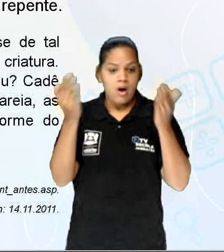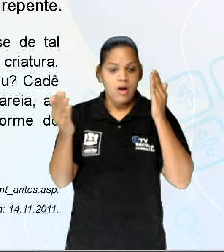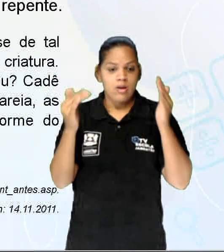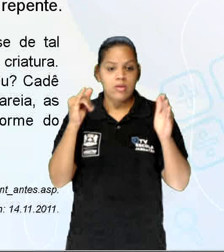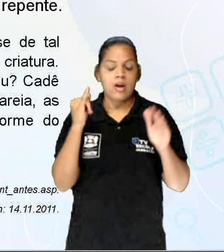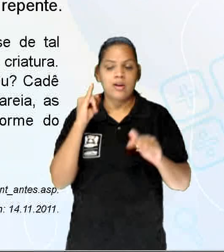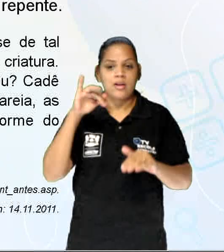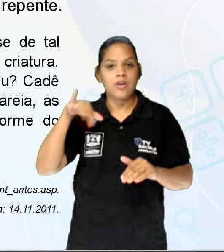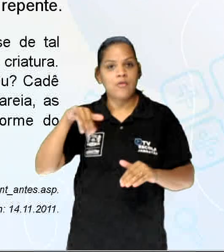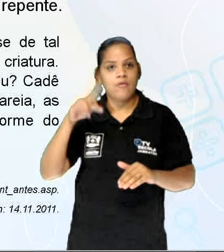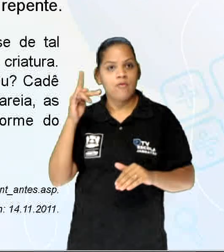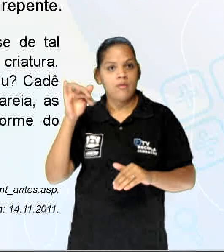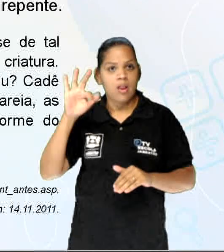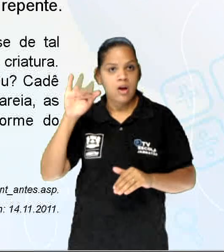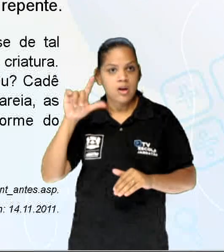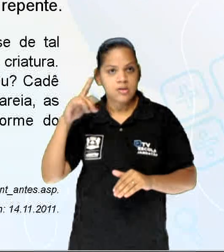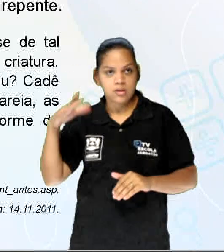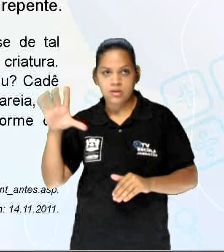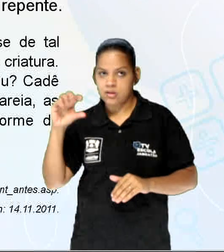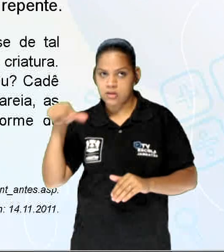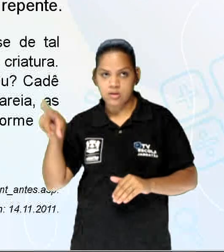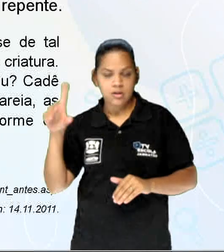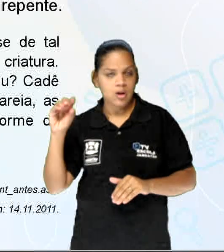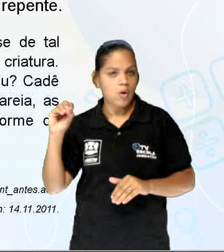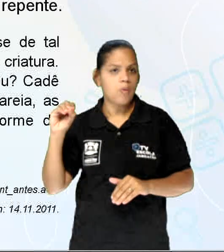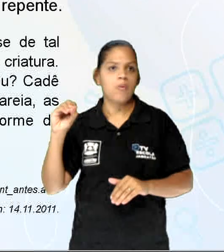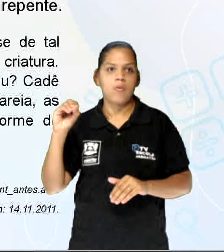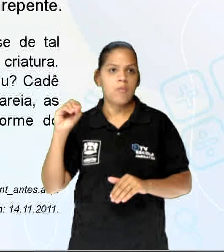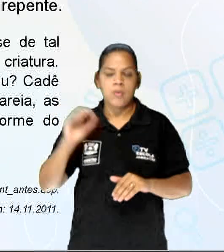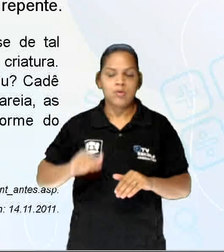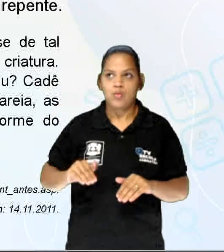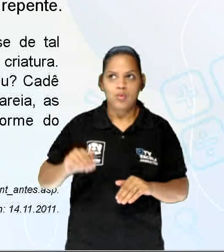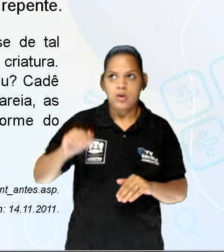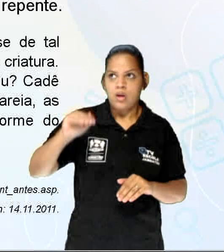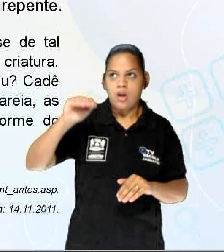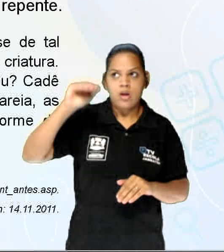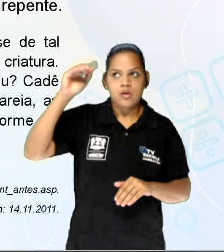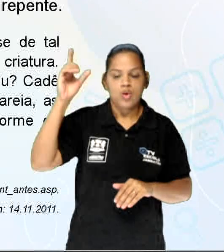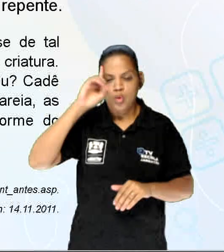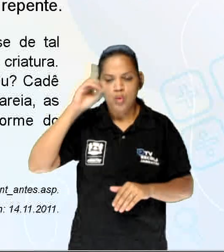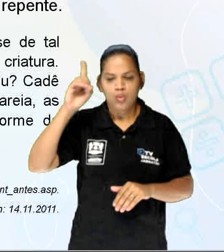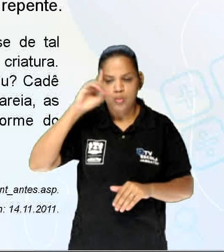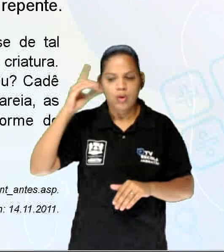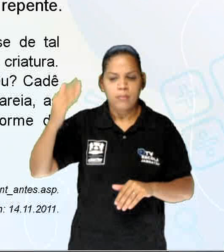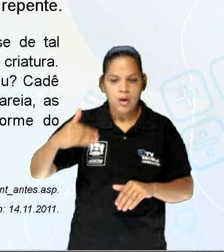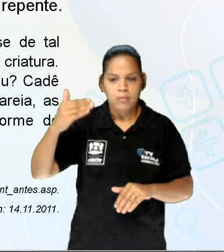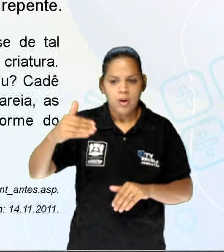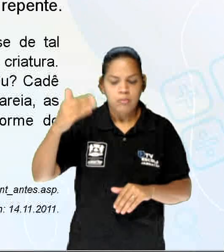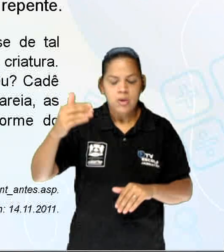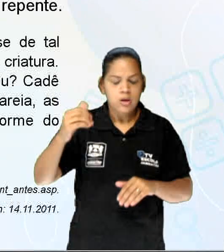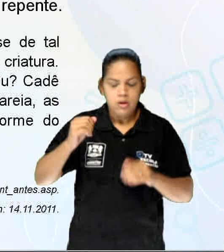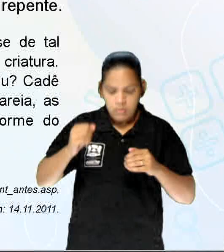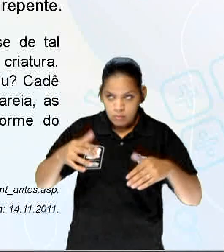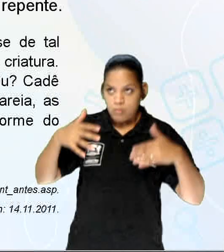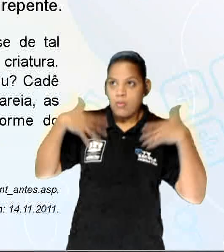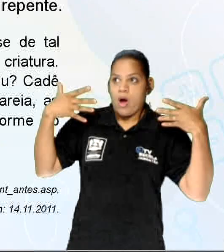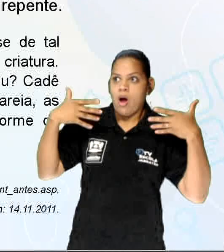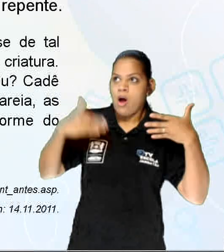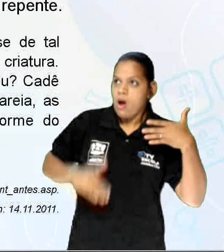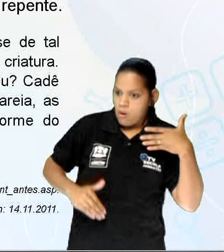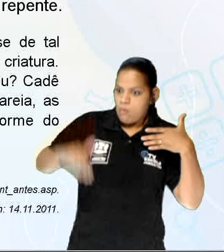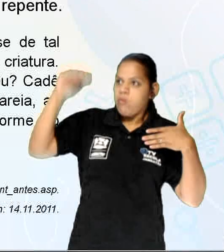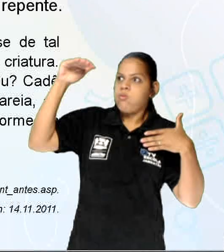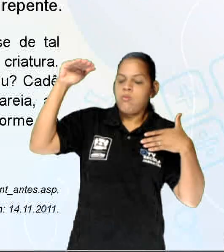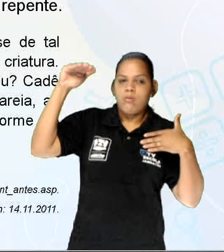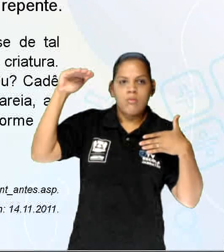popular. Mas não crescem todos os dias de igual maneira. Crescem de repente. Um dia,